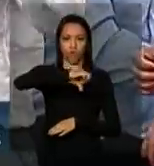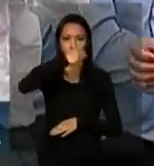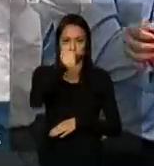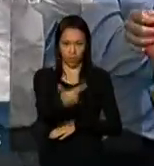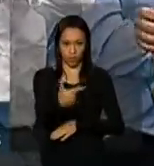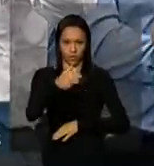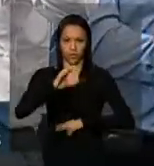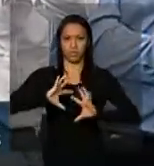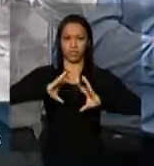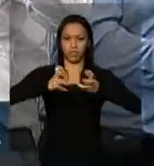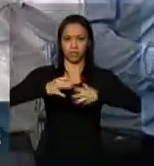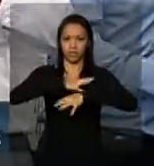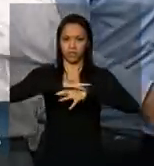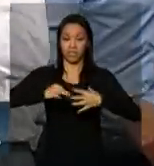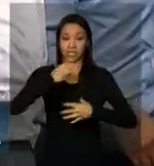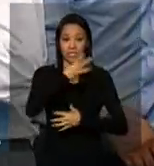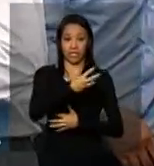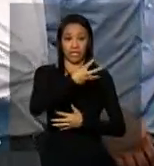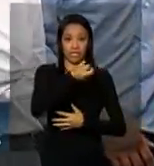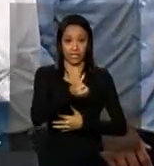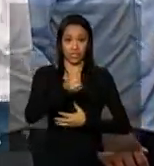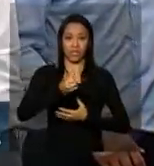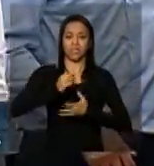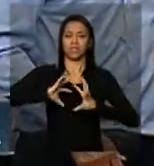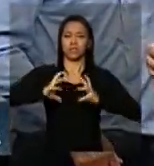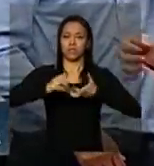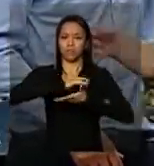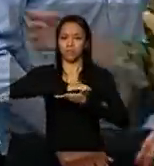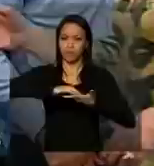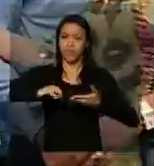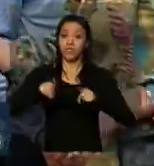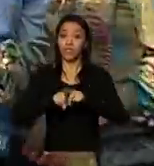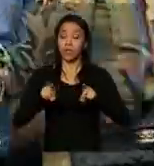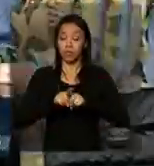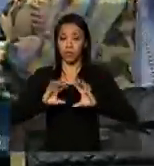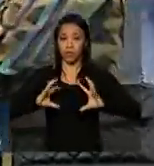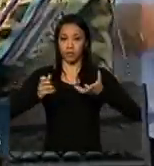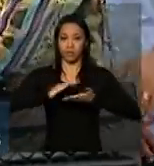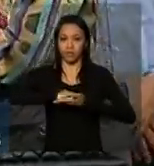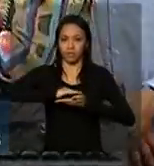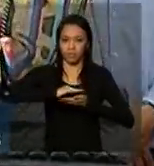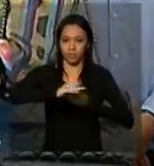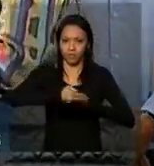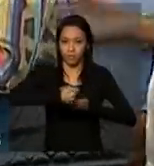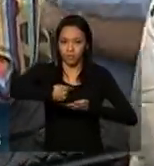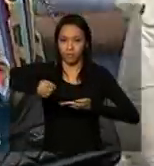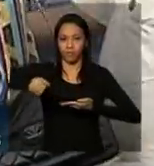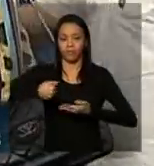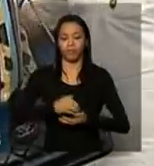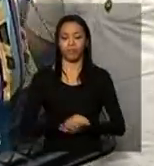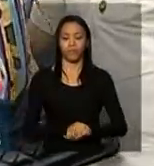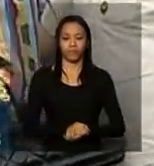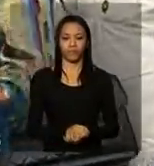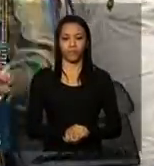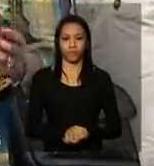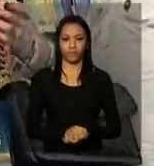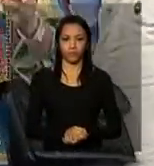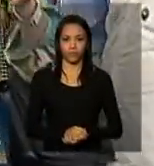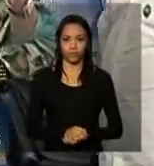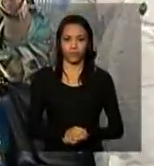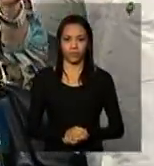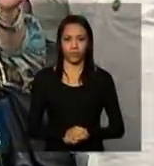36 motoniveladoras e 56 P carregadeiras Delmar fernes da